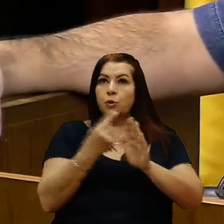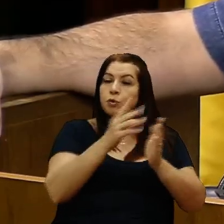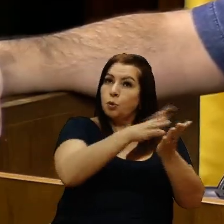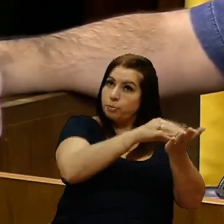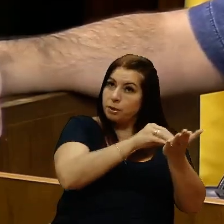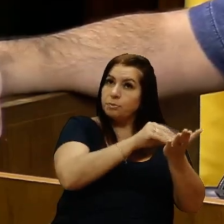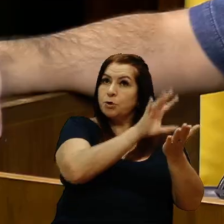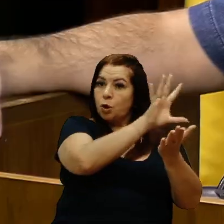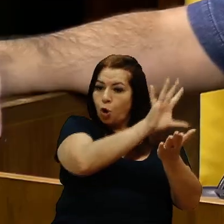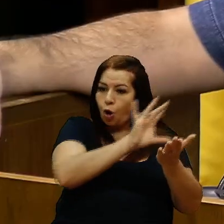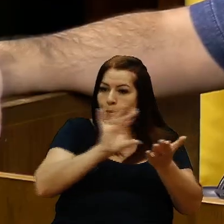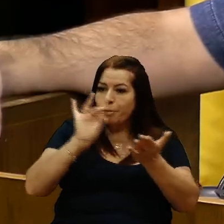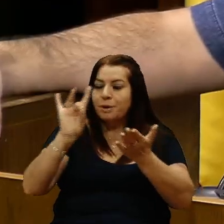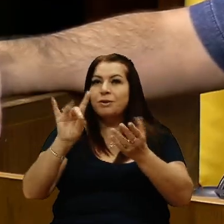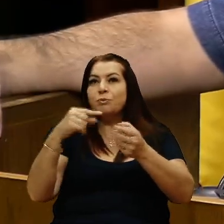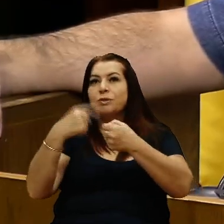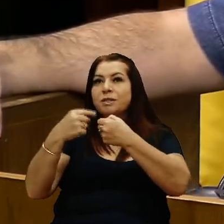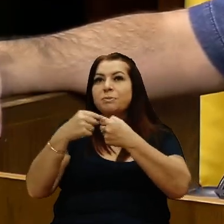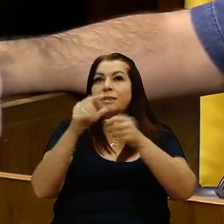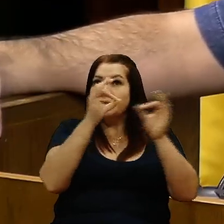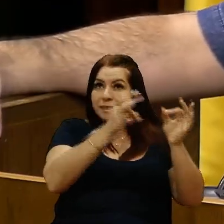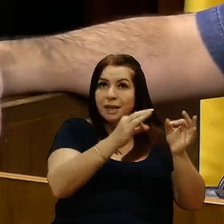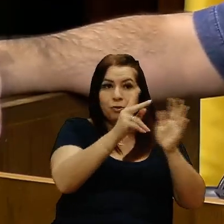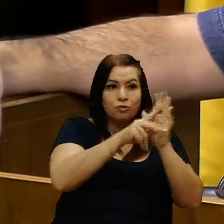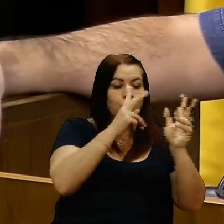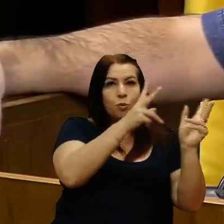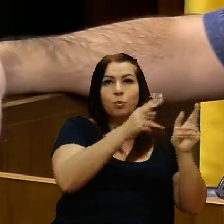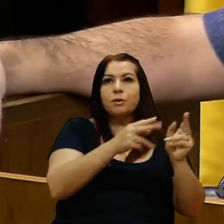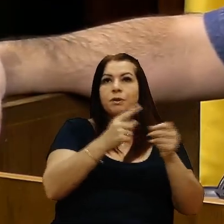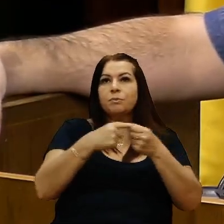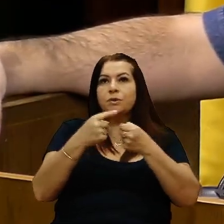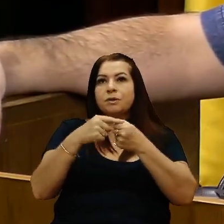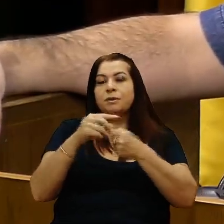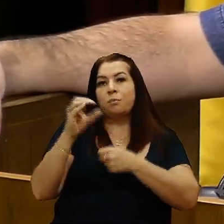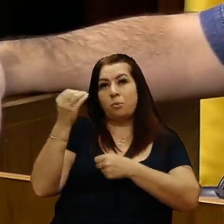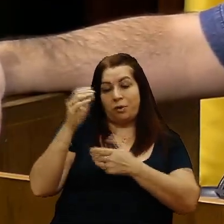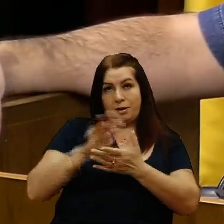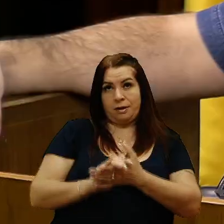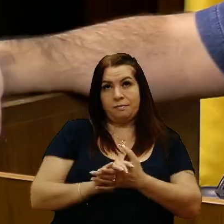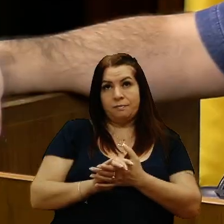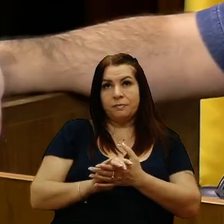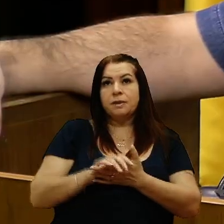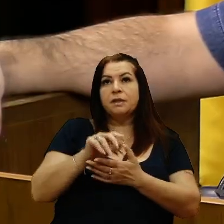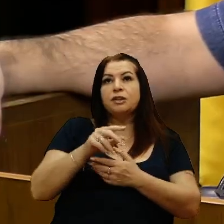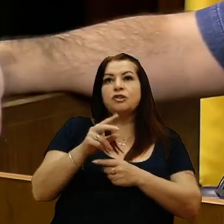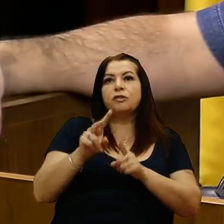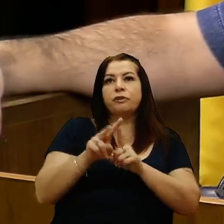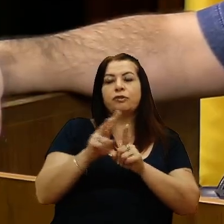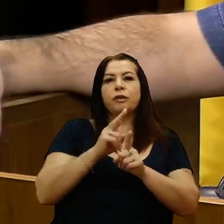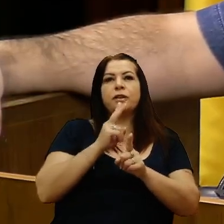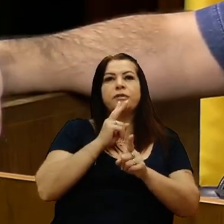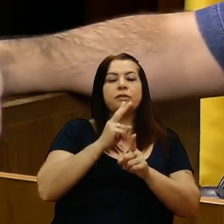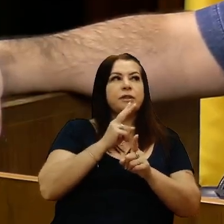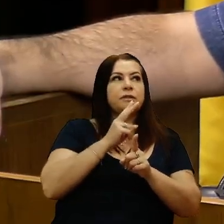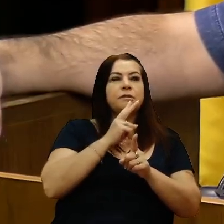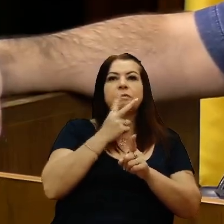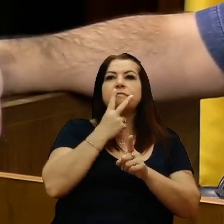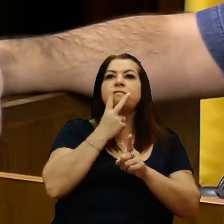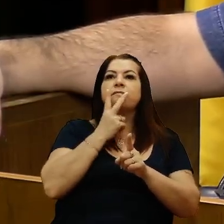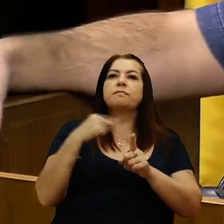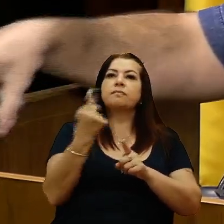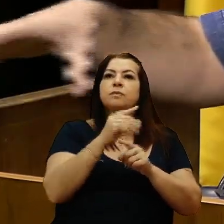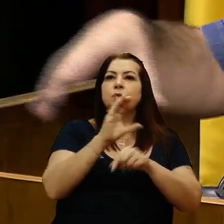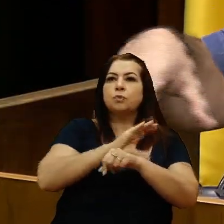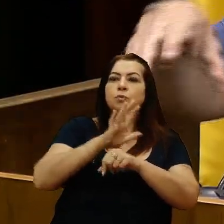muitos municípios que deram certo esse projeto. Por exemplo, o município de Porto Alegre, de Vitória. Isso significa que todos os cursos da área da